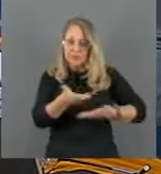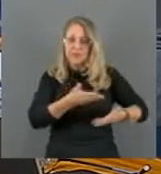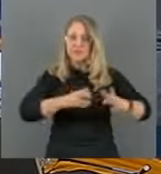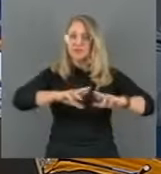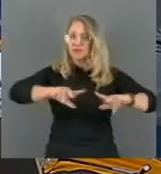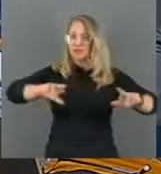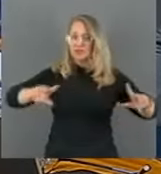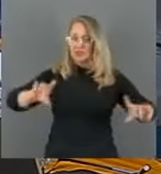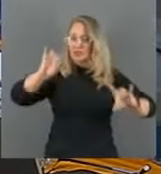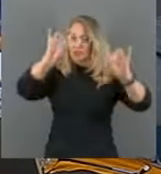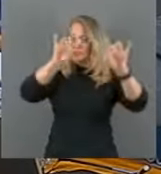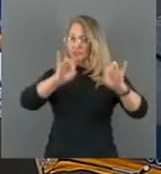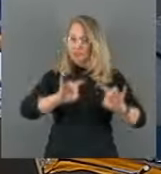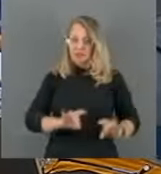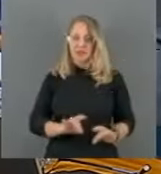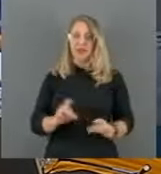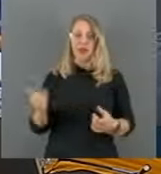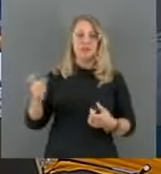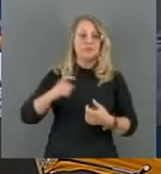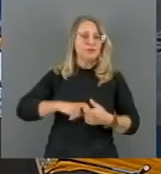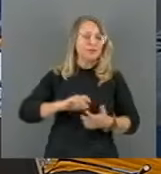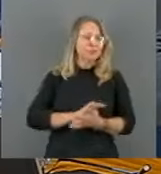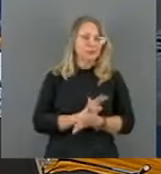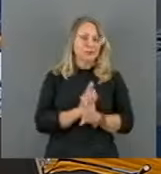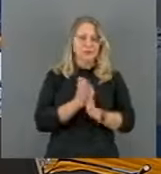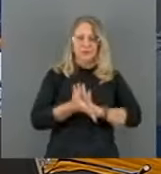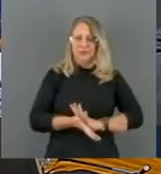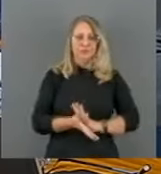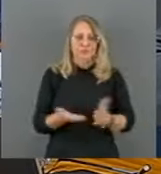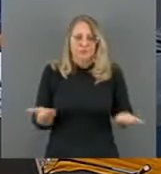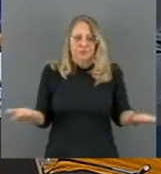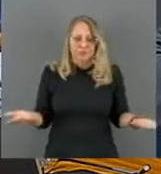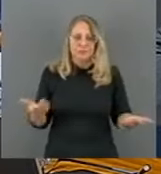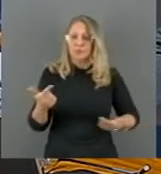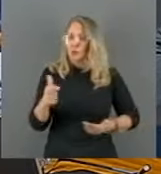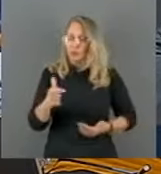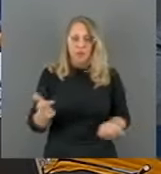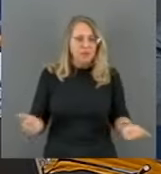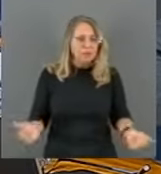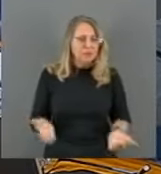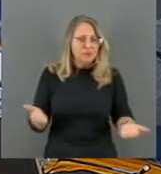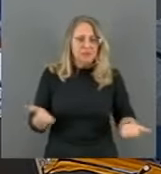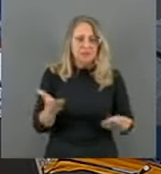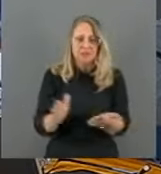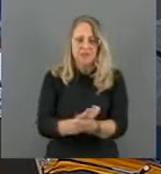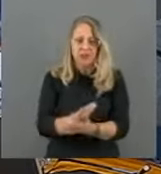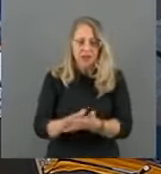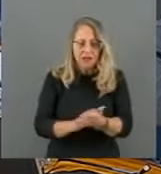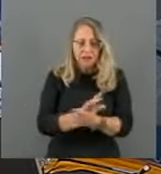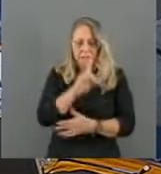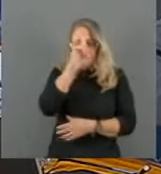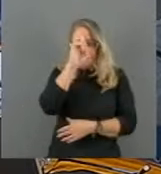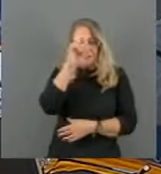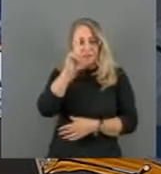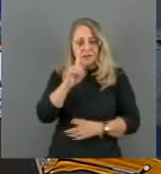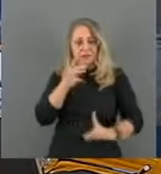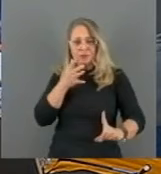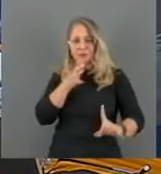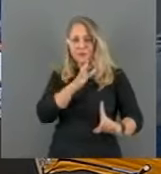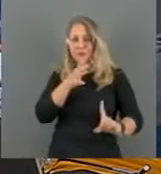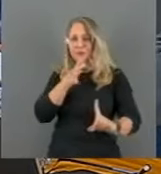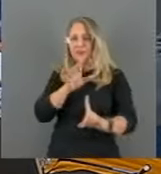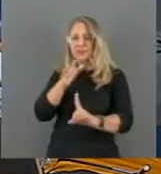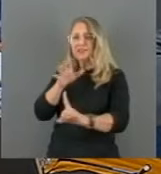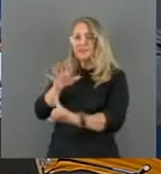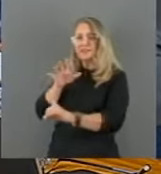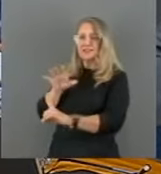especializado ele volta completamente destruído sem nenhuma motivação com aquele pensamento que contamina infelizmente